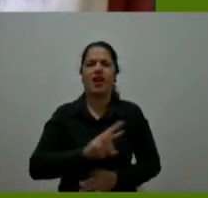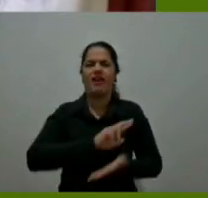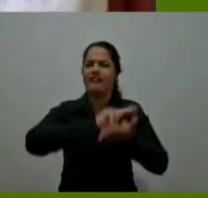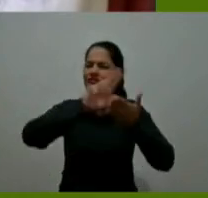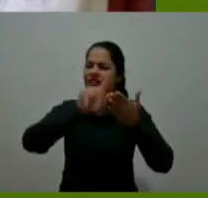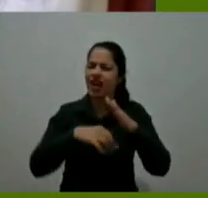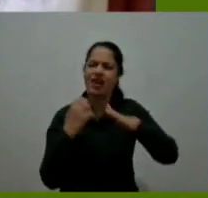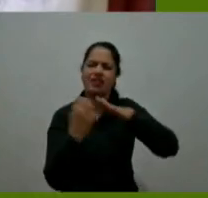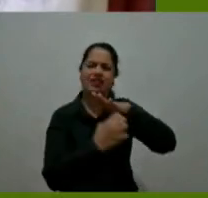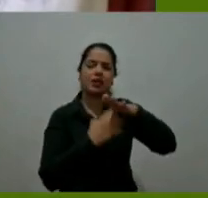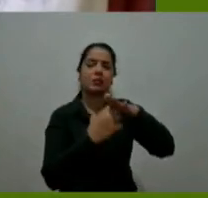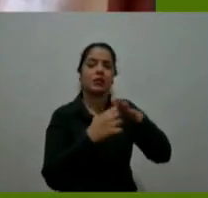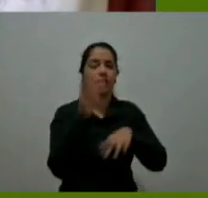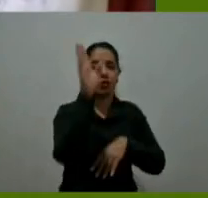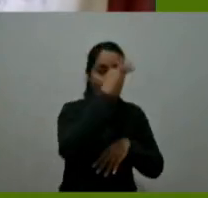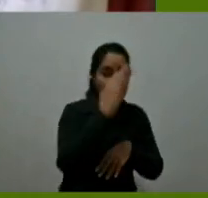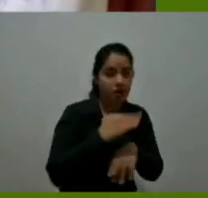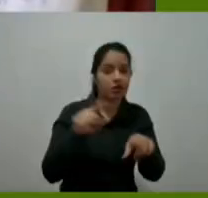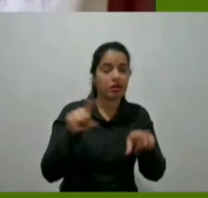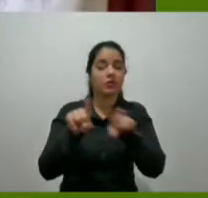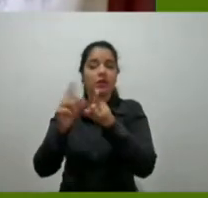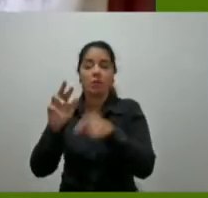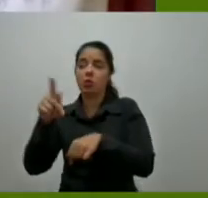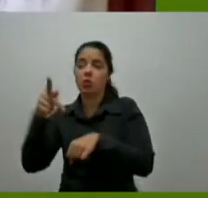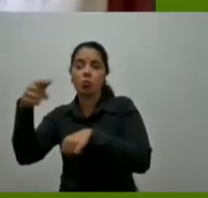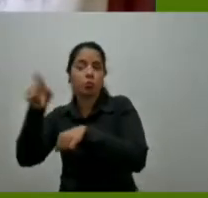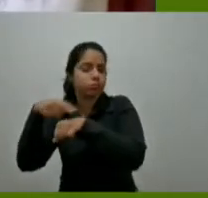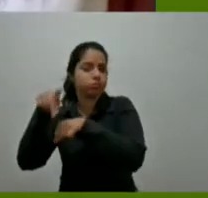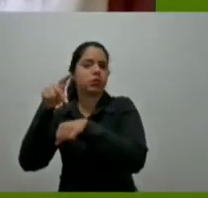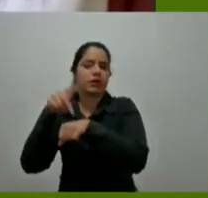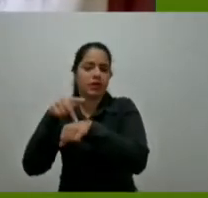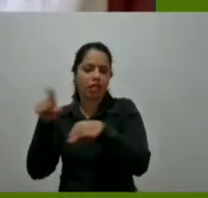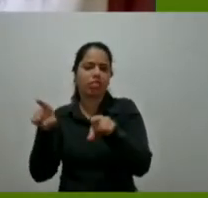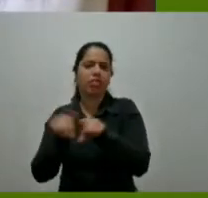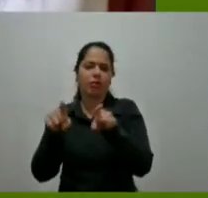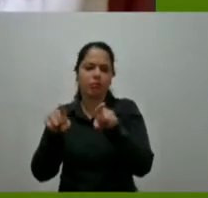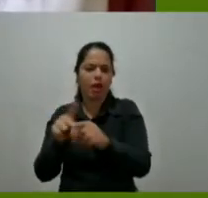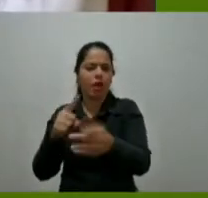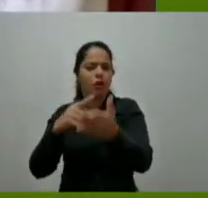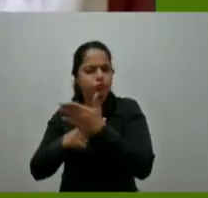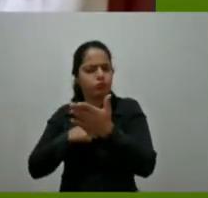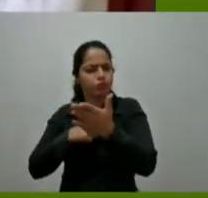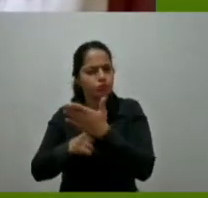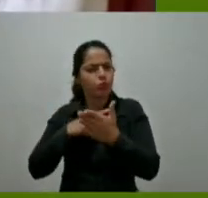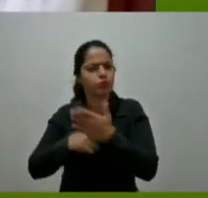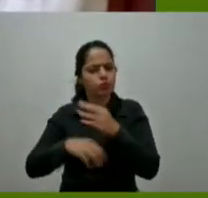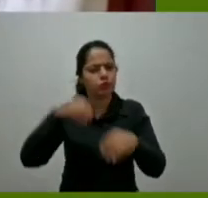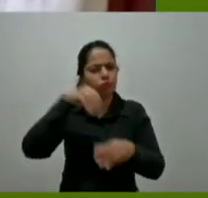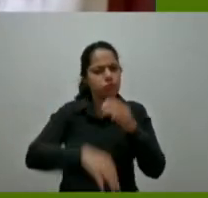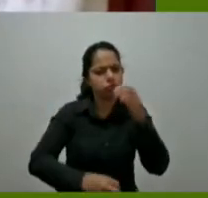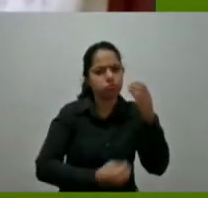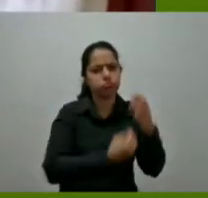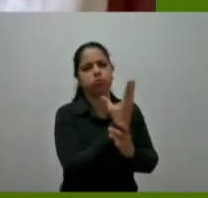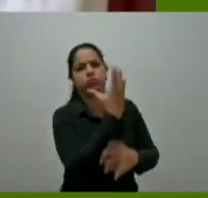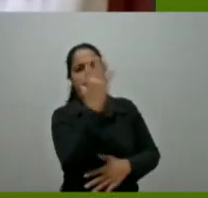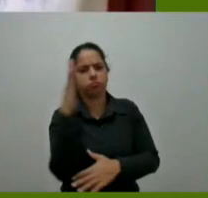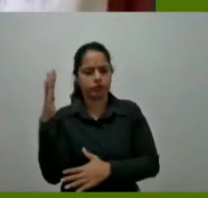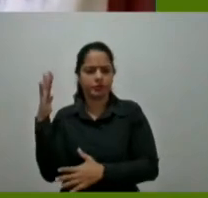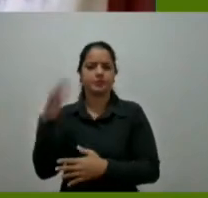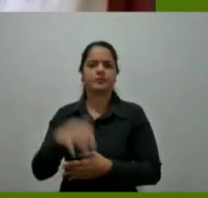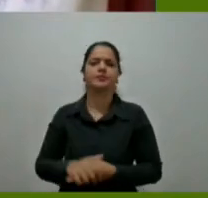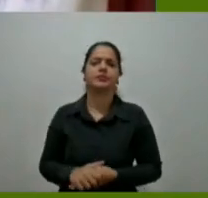estrangeiras, assim como parte de instituições oficiais, organizações